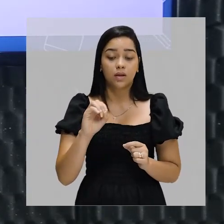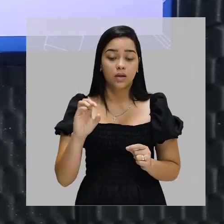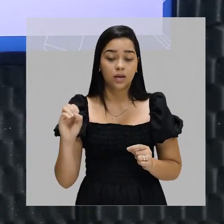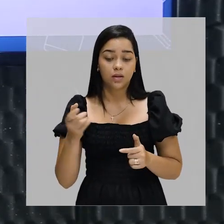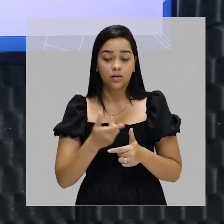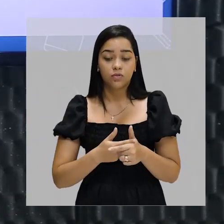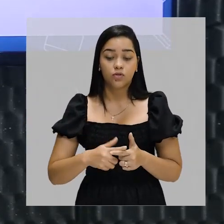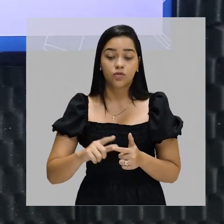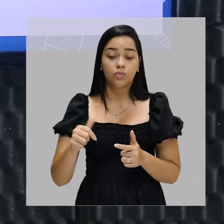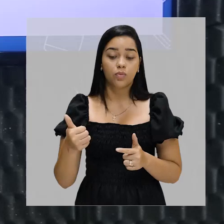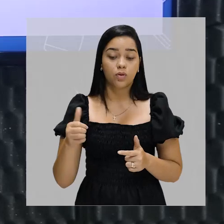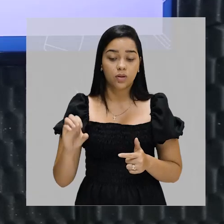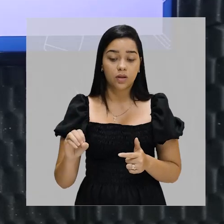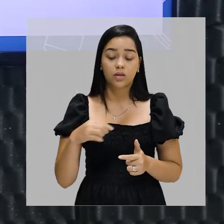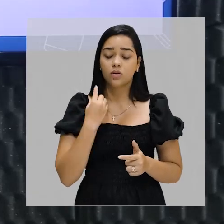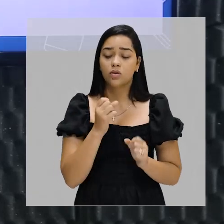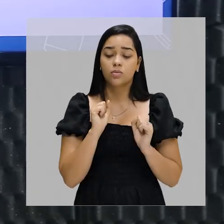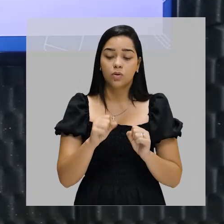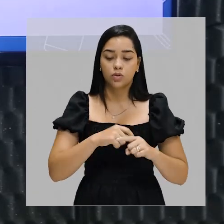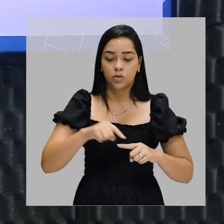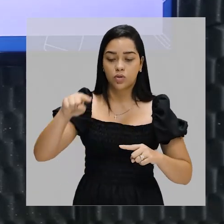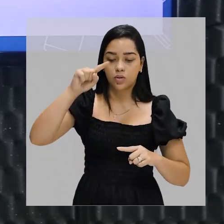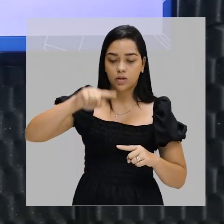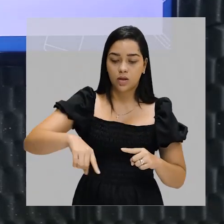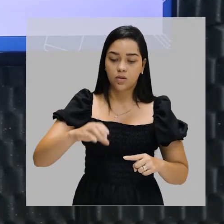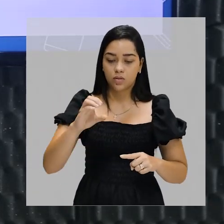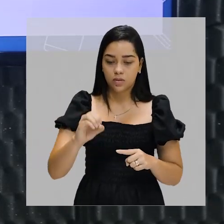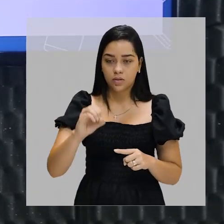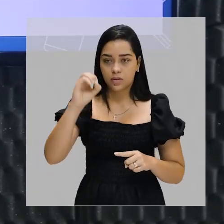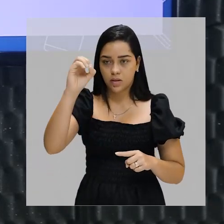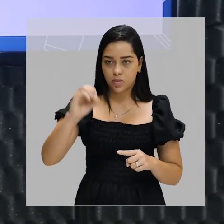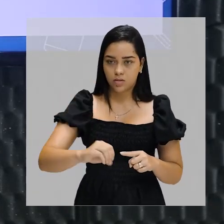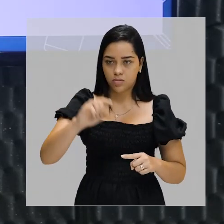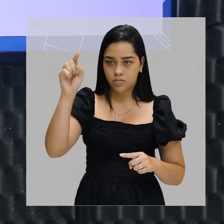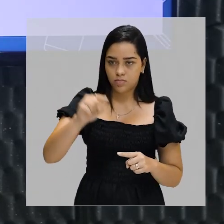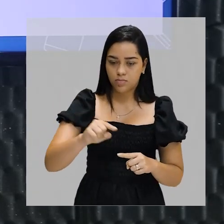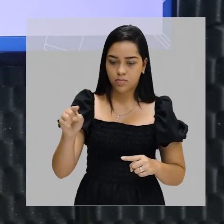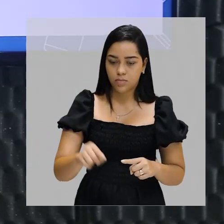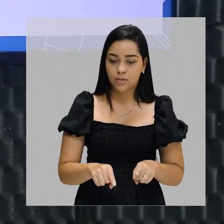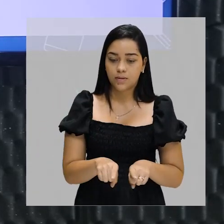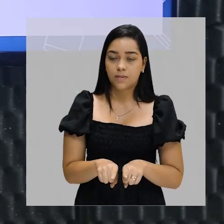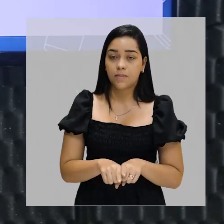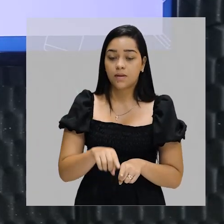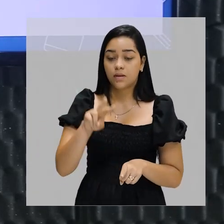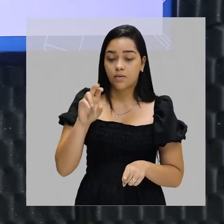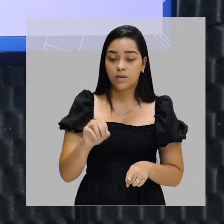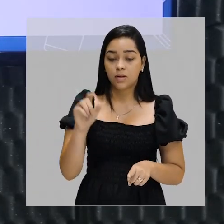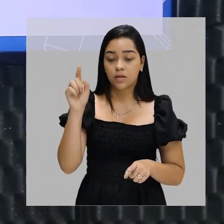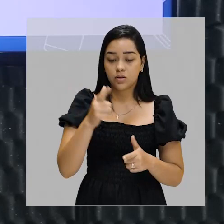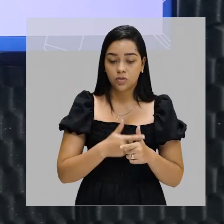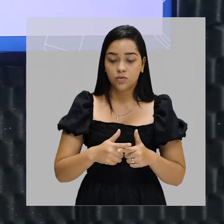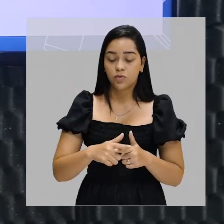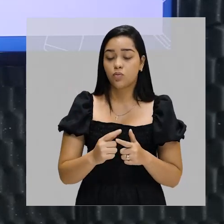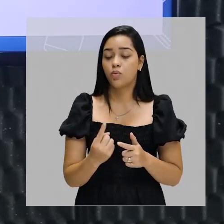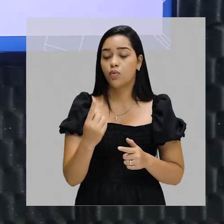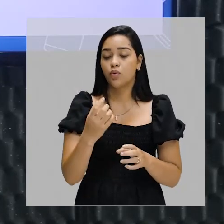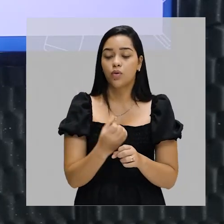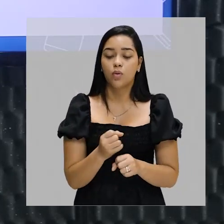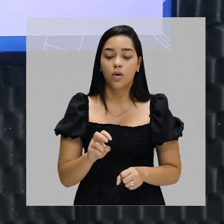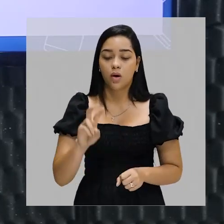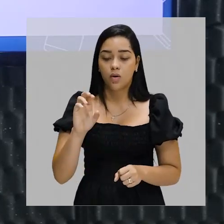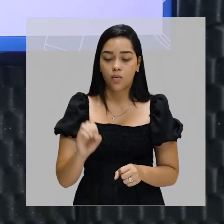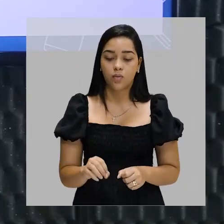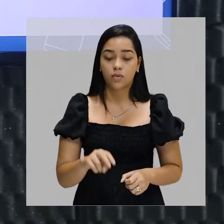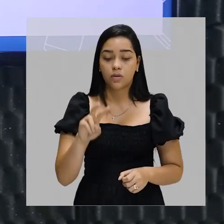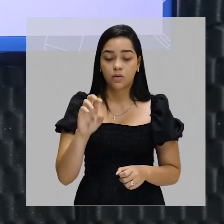dividido por 10. Nós podemos cortar um zero de cima com um zero de baixo. 50 dividido por 1, 50.